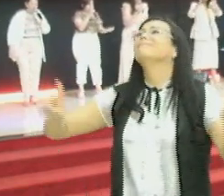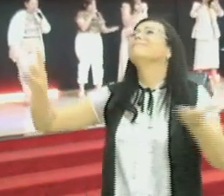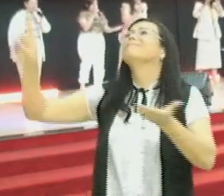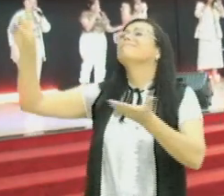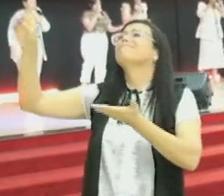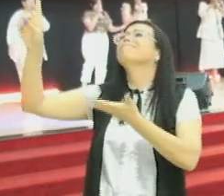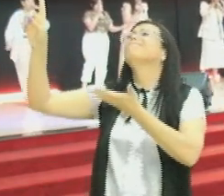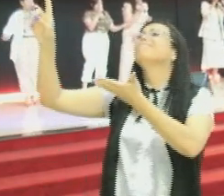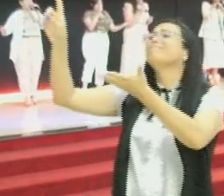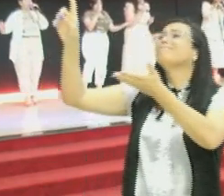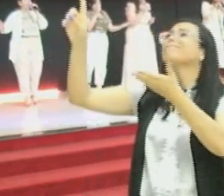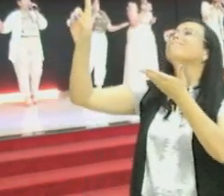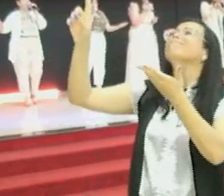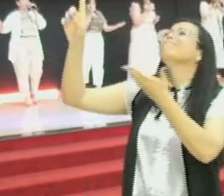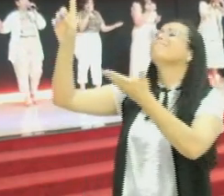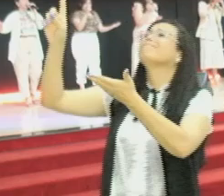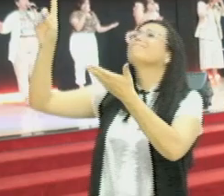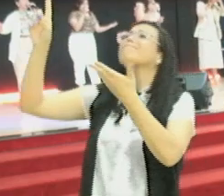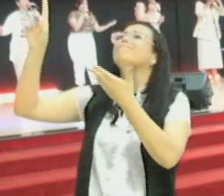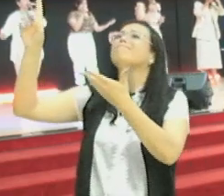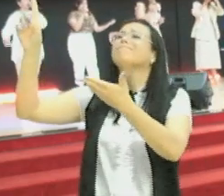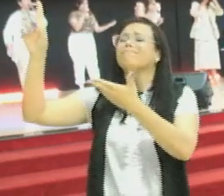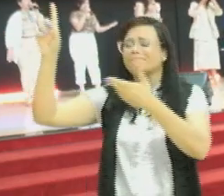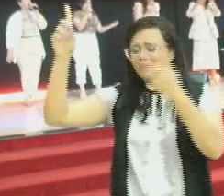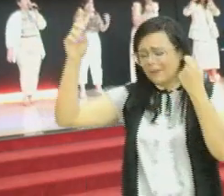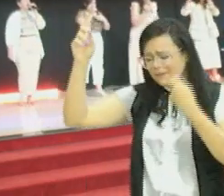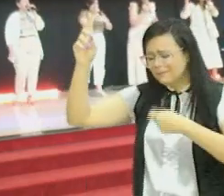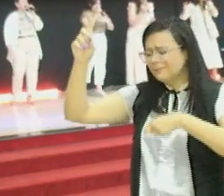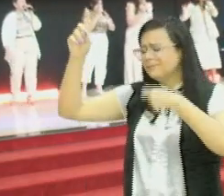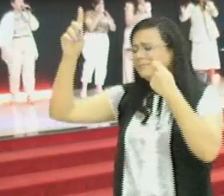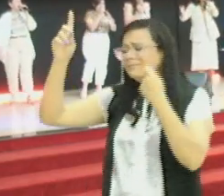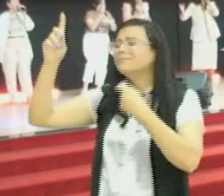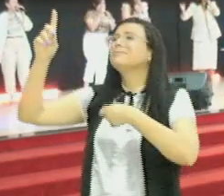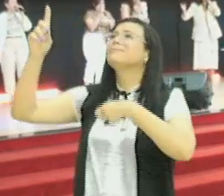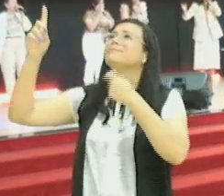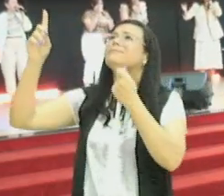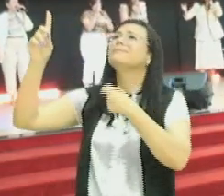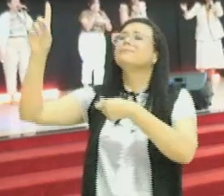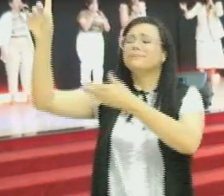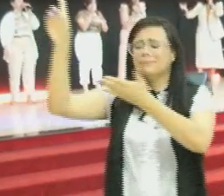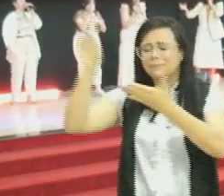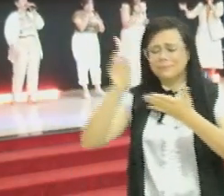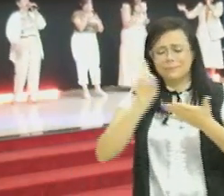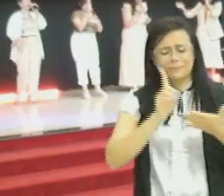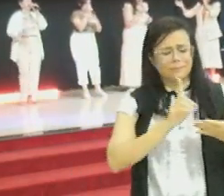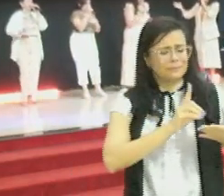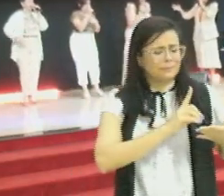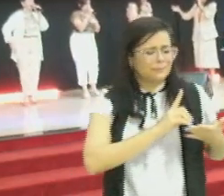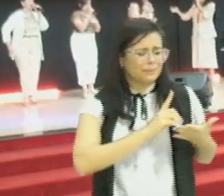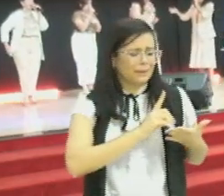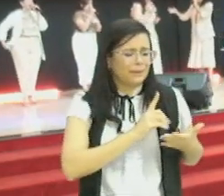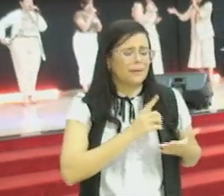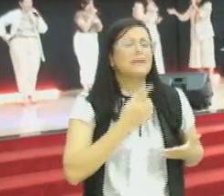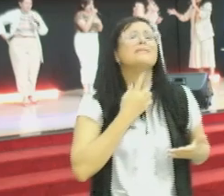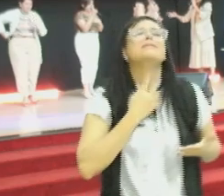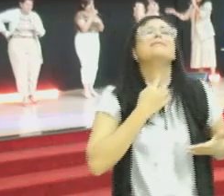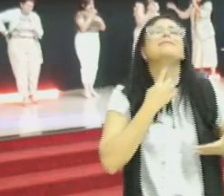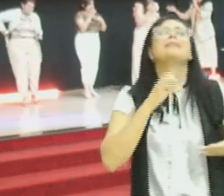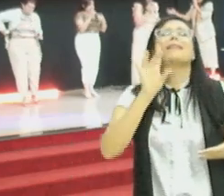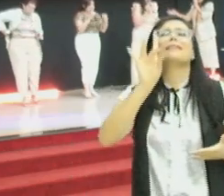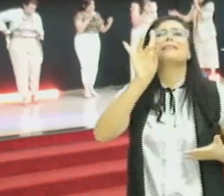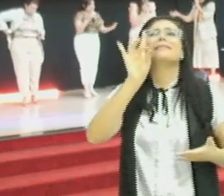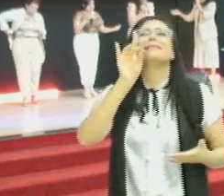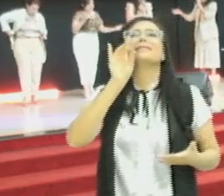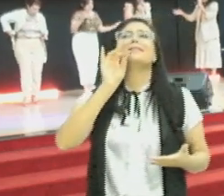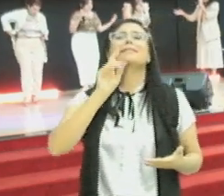Não precisarei aqui voltar pra minha sede saciar,